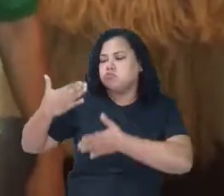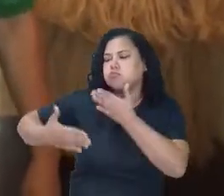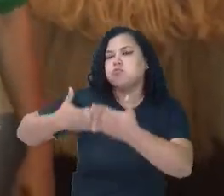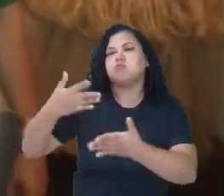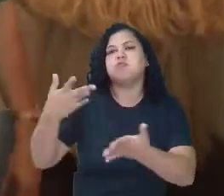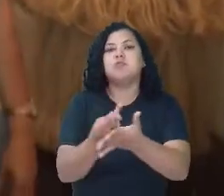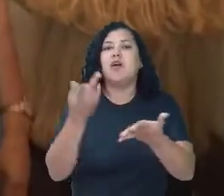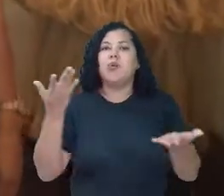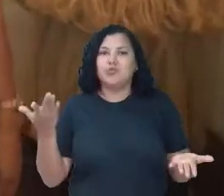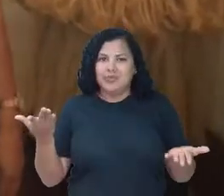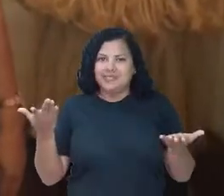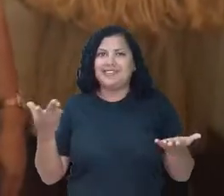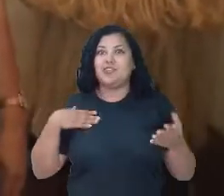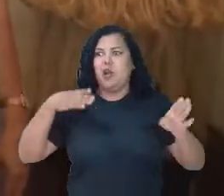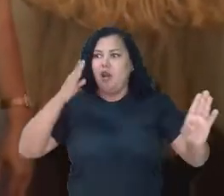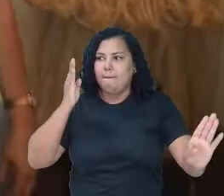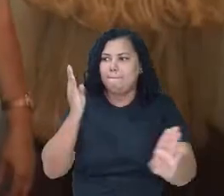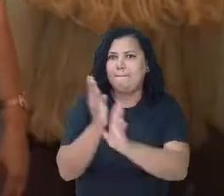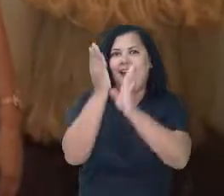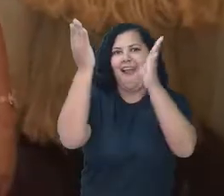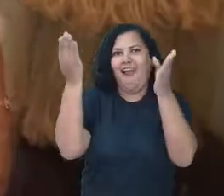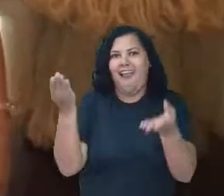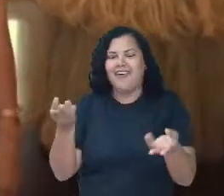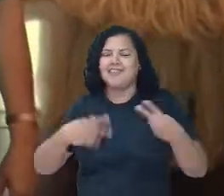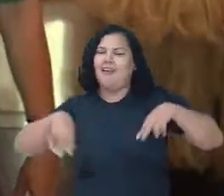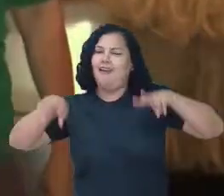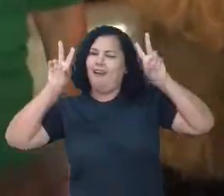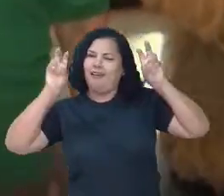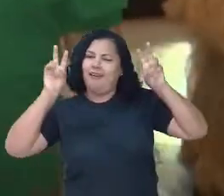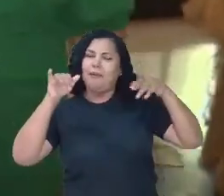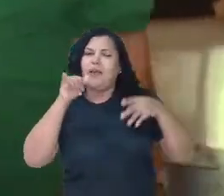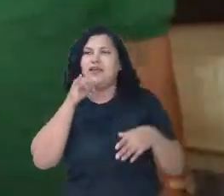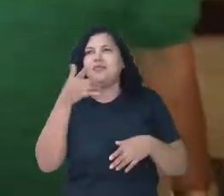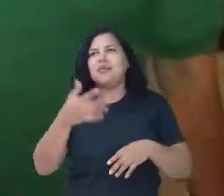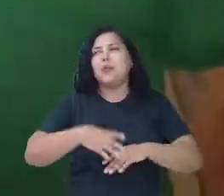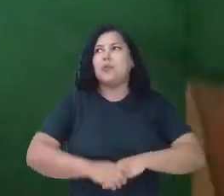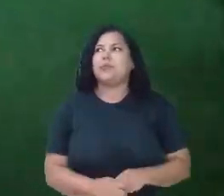deu, essa descoberta, entre aspas, esse processo